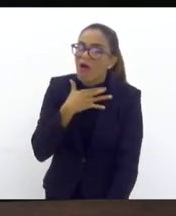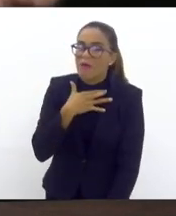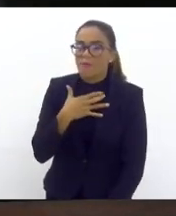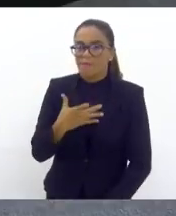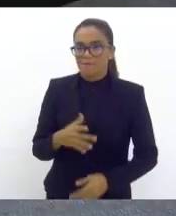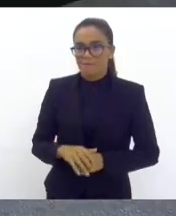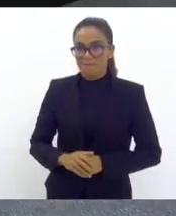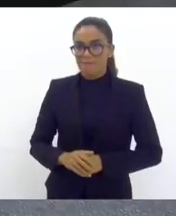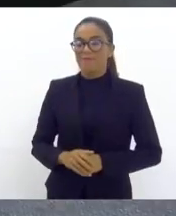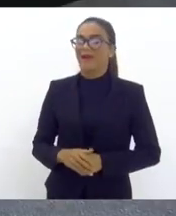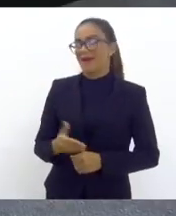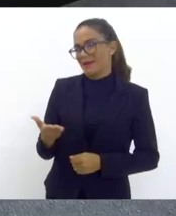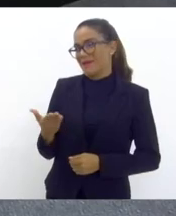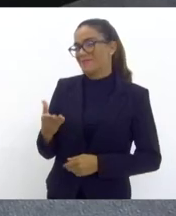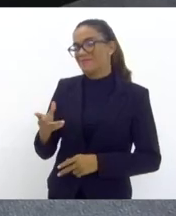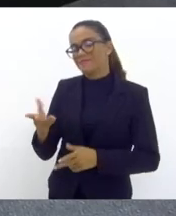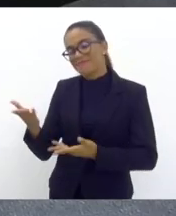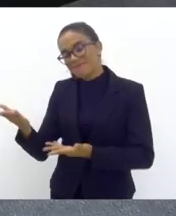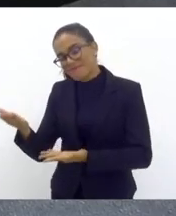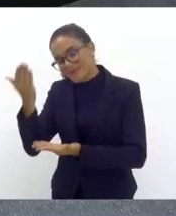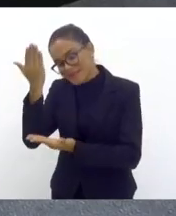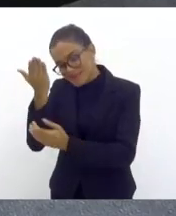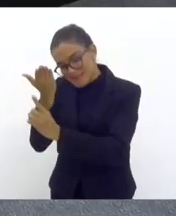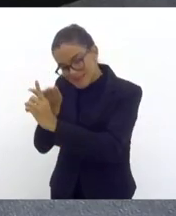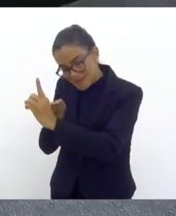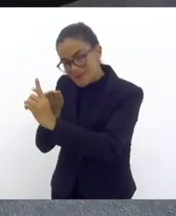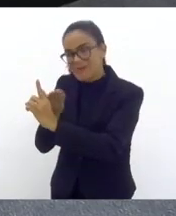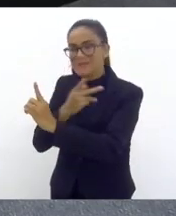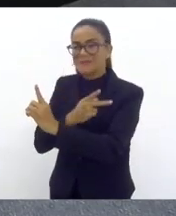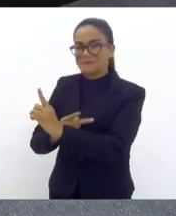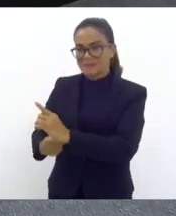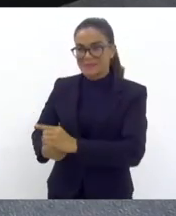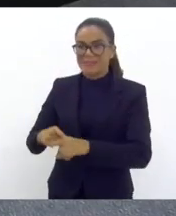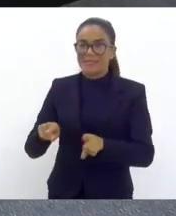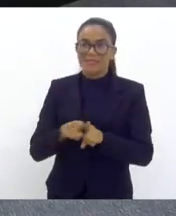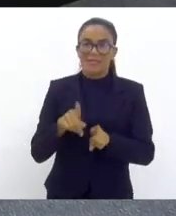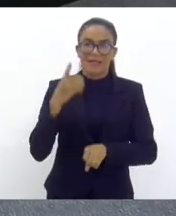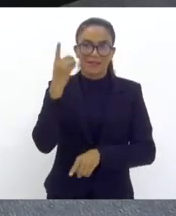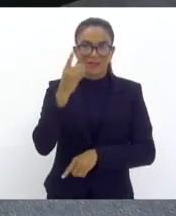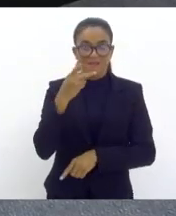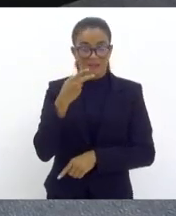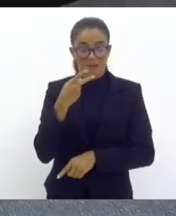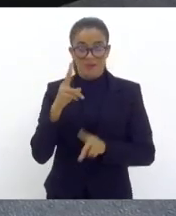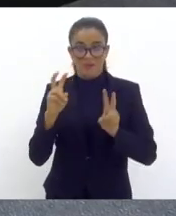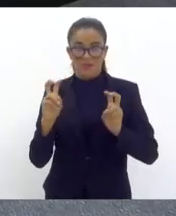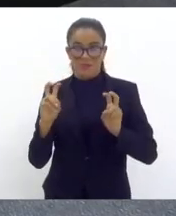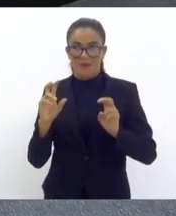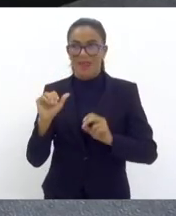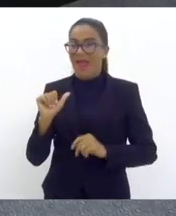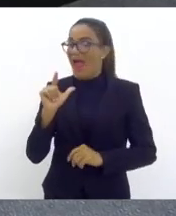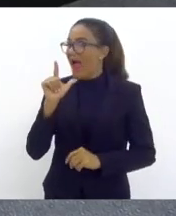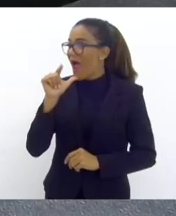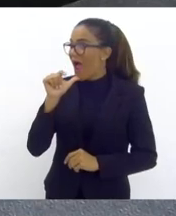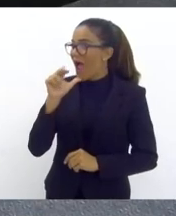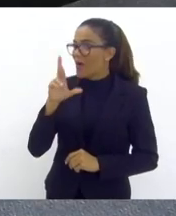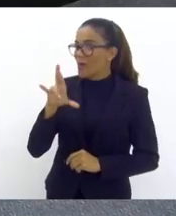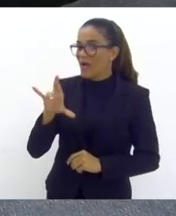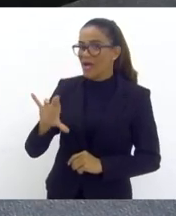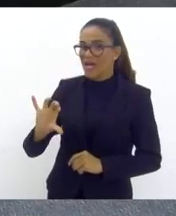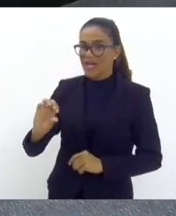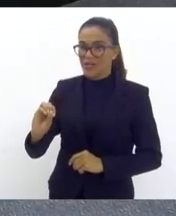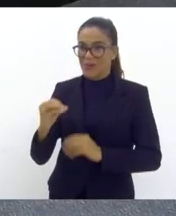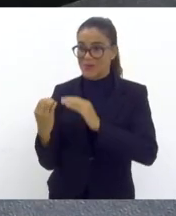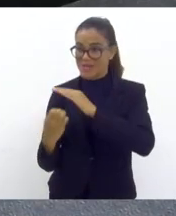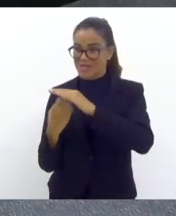palavra Presidente o deputado Quando o senhor falou da águas do rio sexta-feira passada